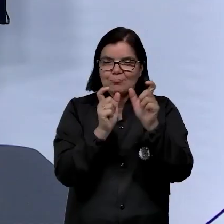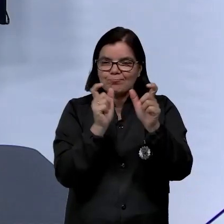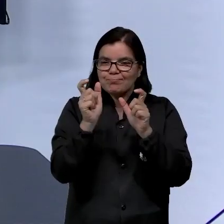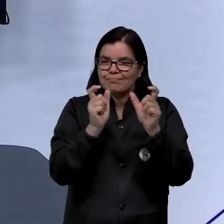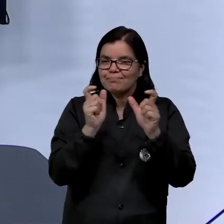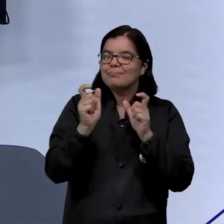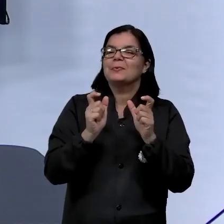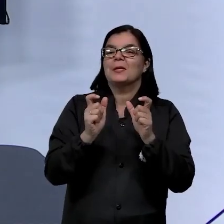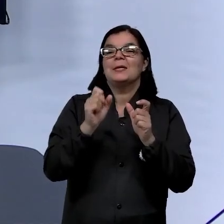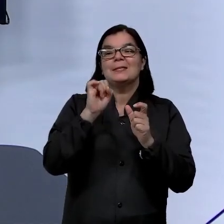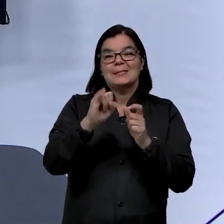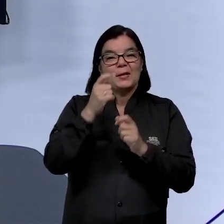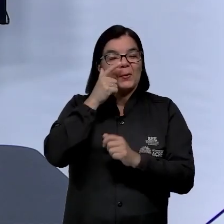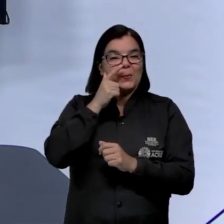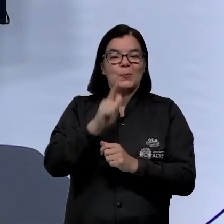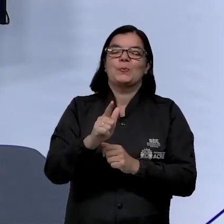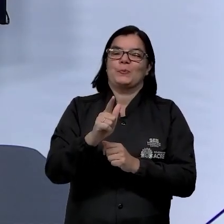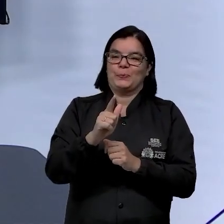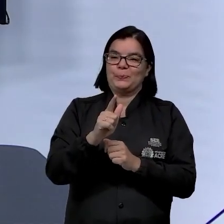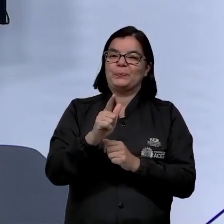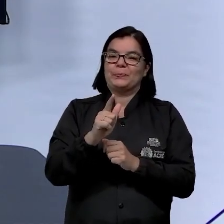gente ver se conseguiu